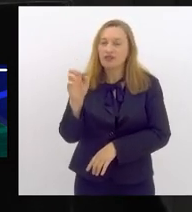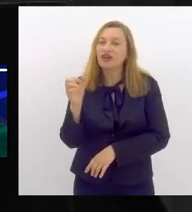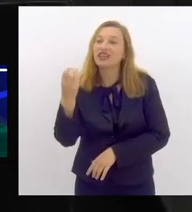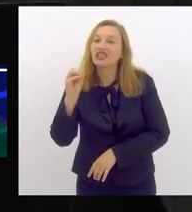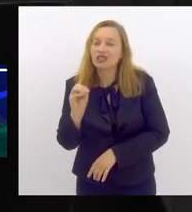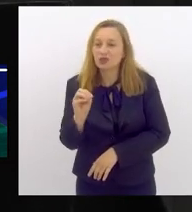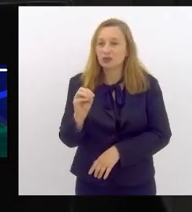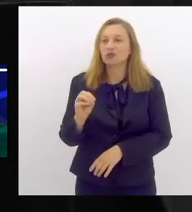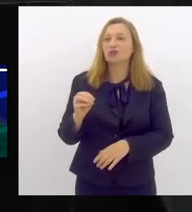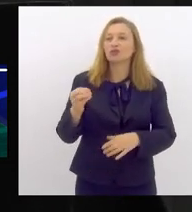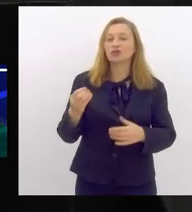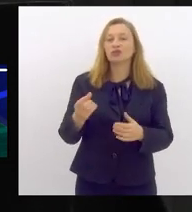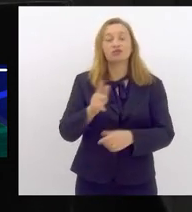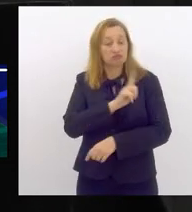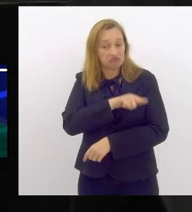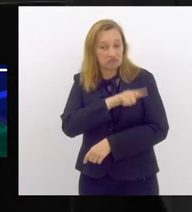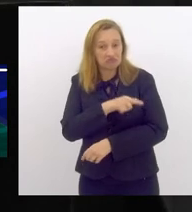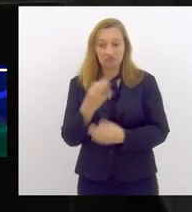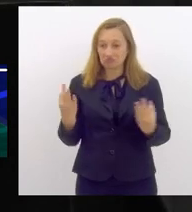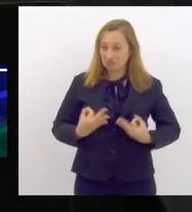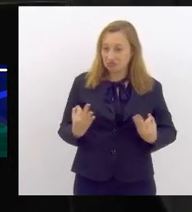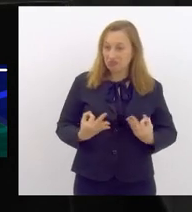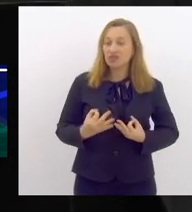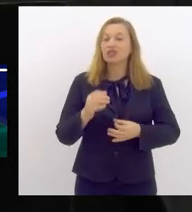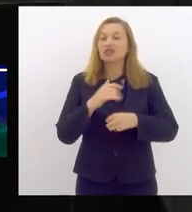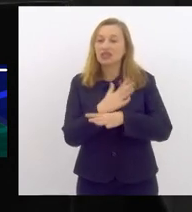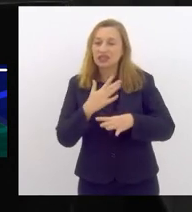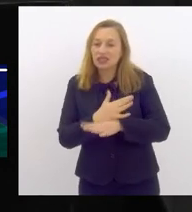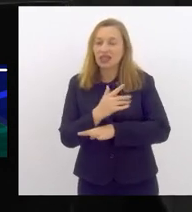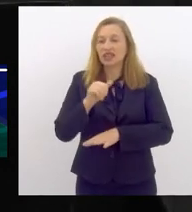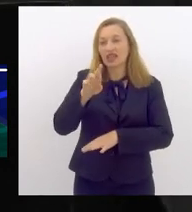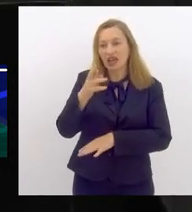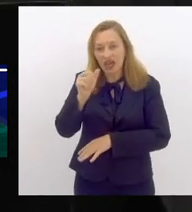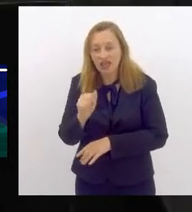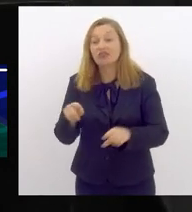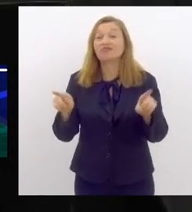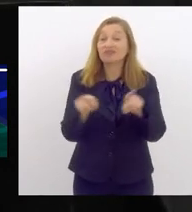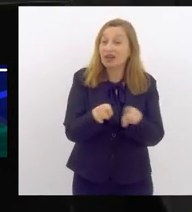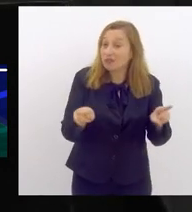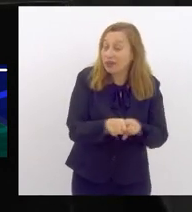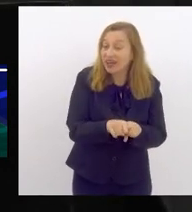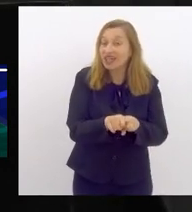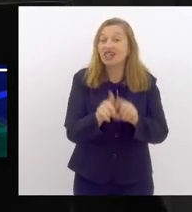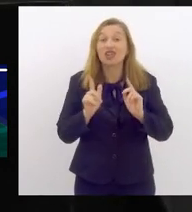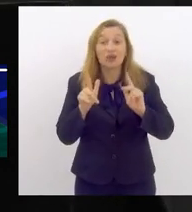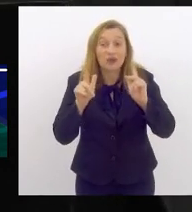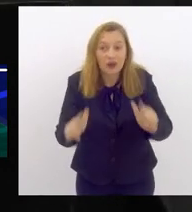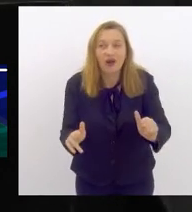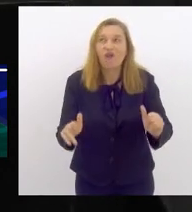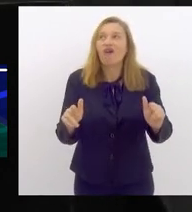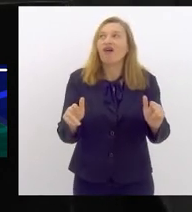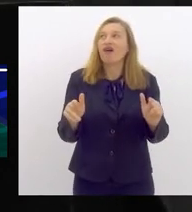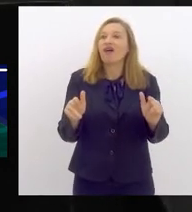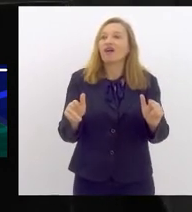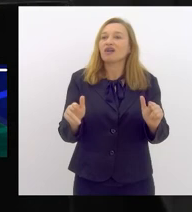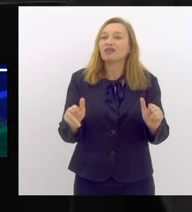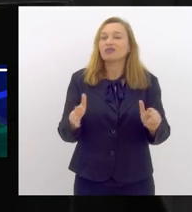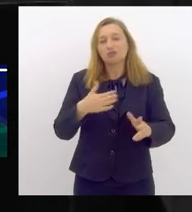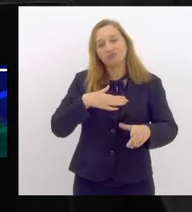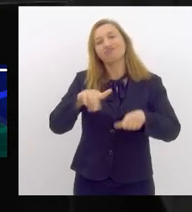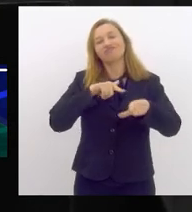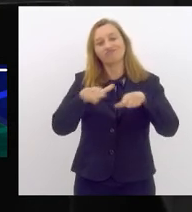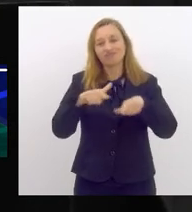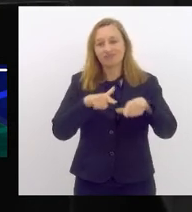não é grande gestor da cidade de Angra dos Reis que também igualmente a alma é o